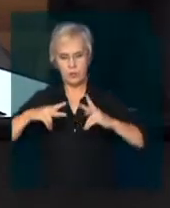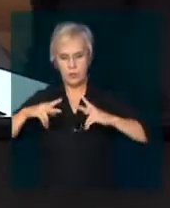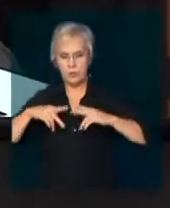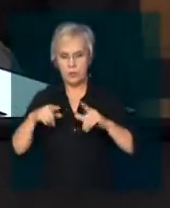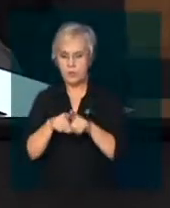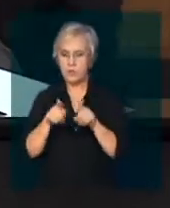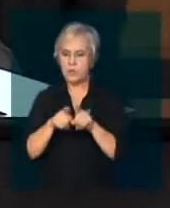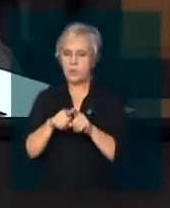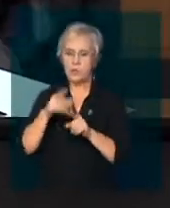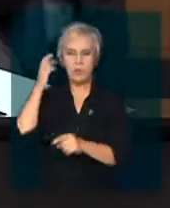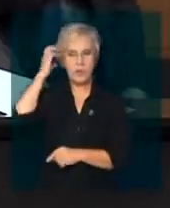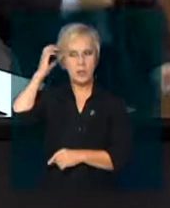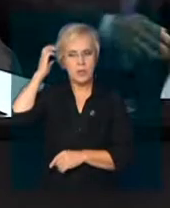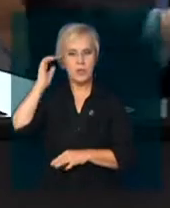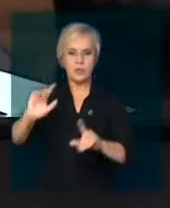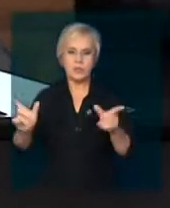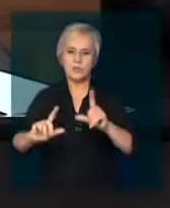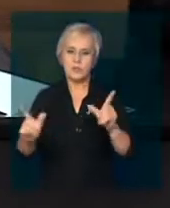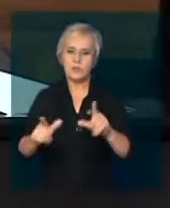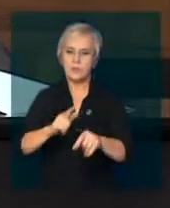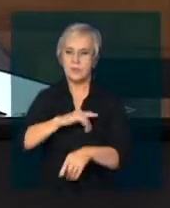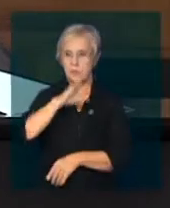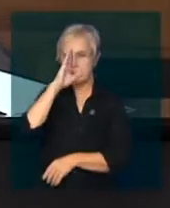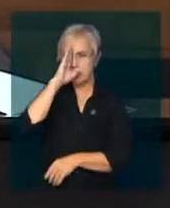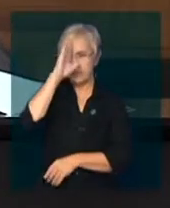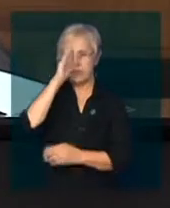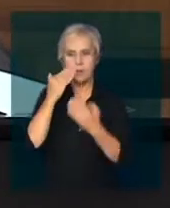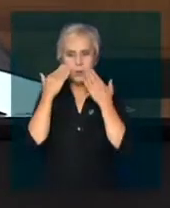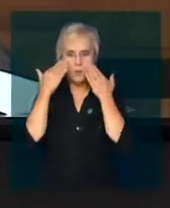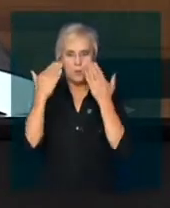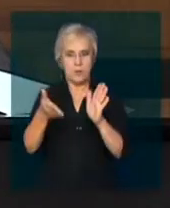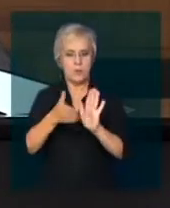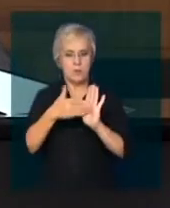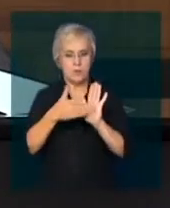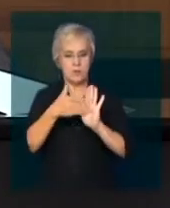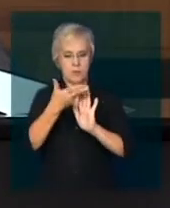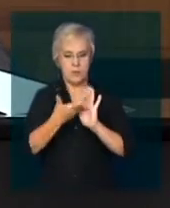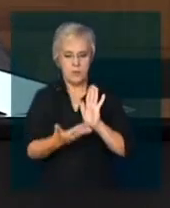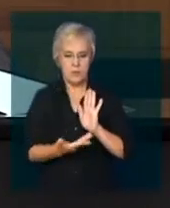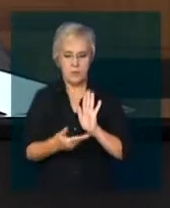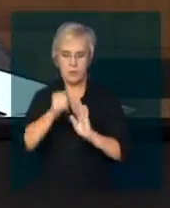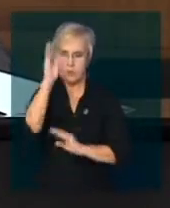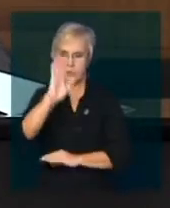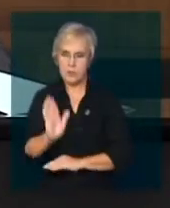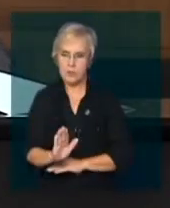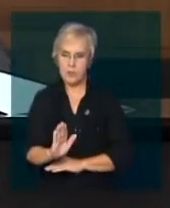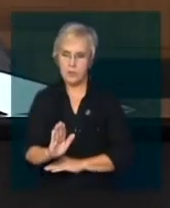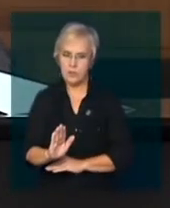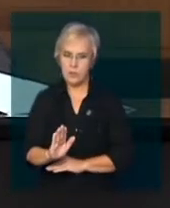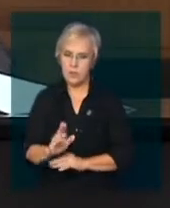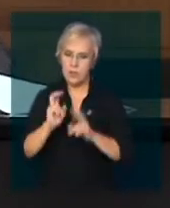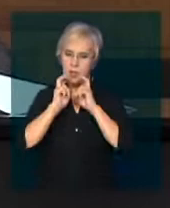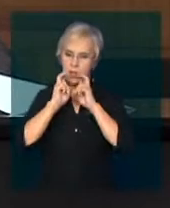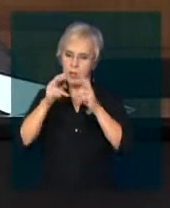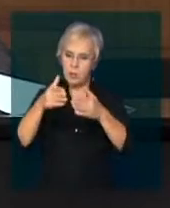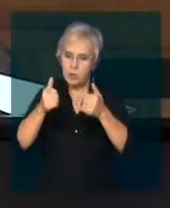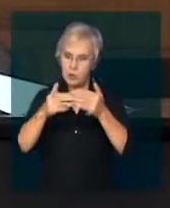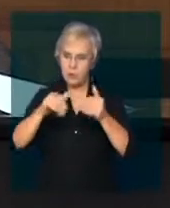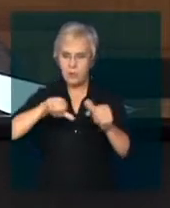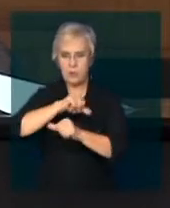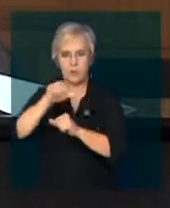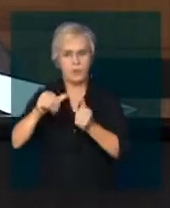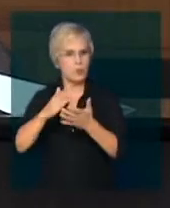de rádio e TV, priorizando a apresentação de propostas. O Brasil clama pelas reformas. São